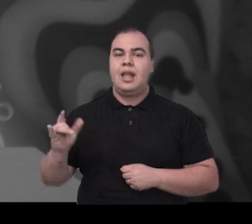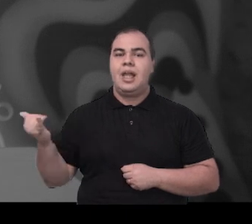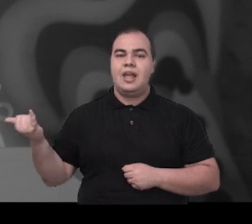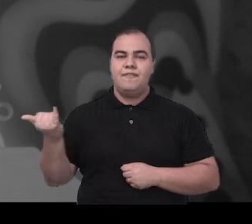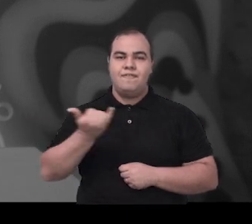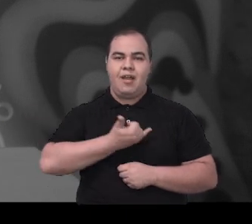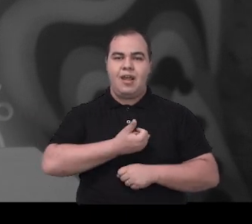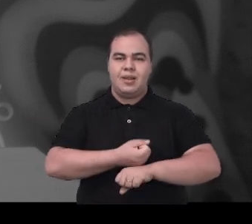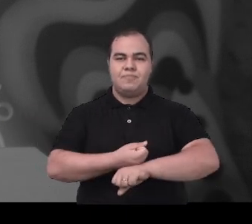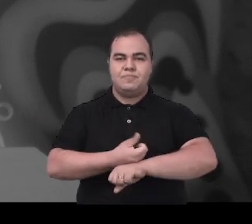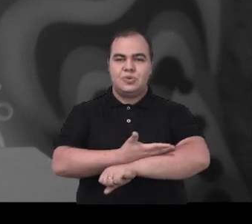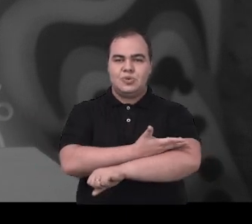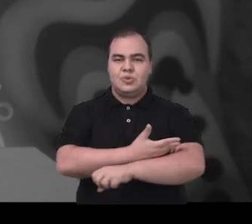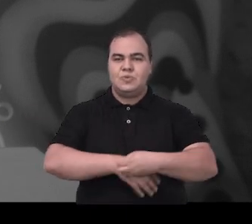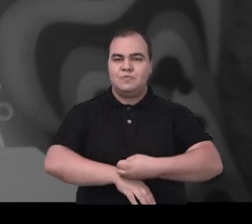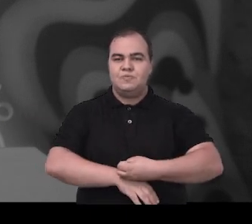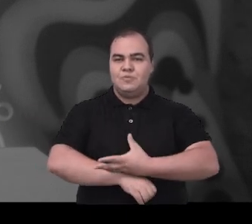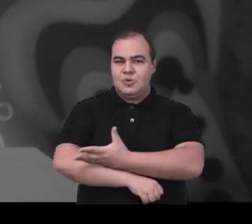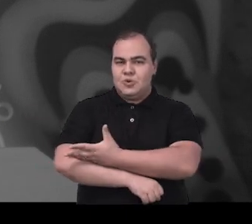Eu acho que ele fala muito emocionado